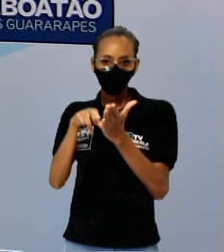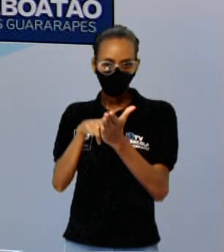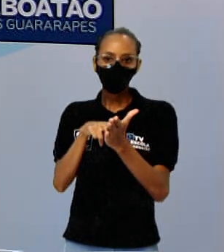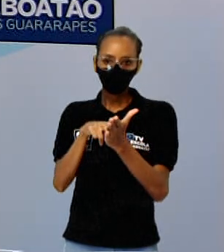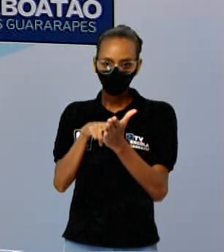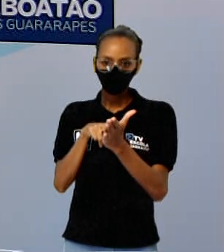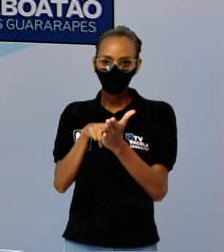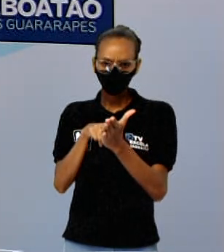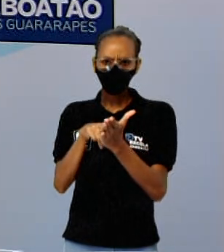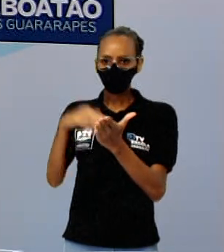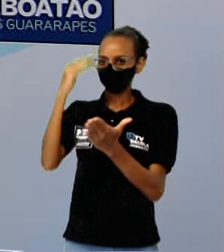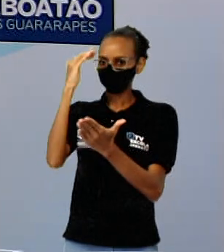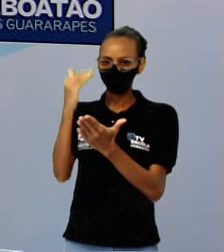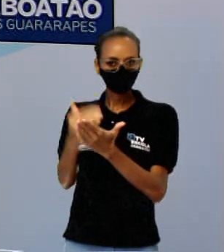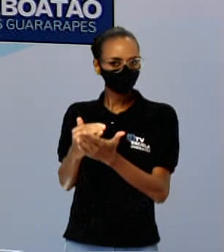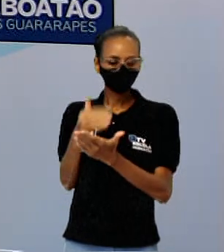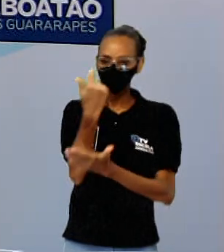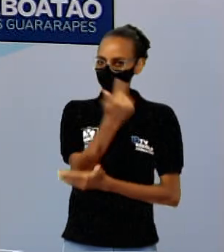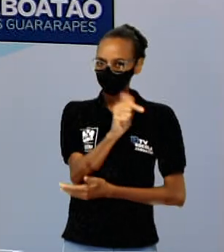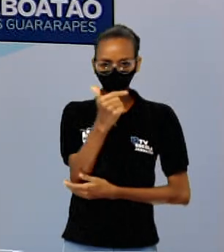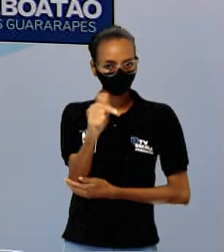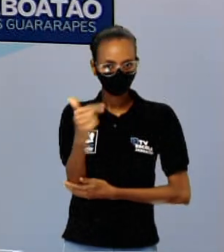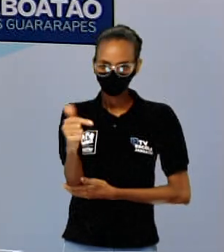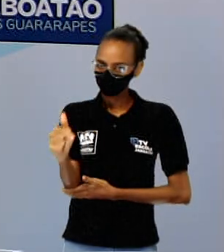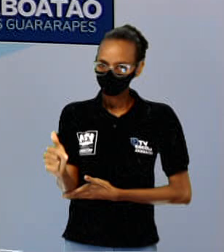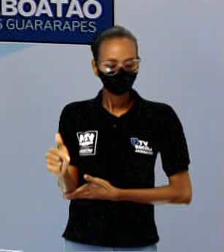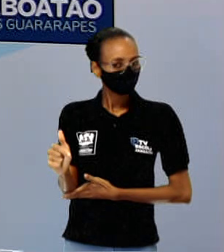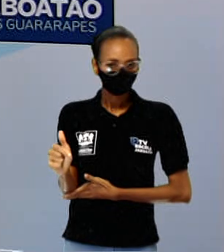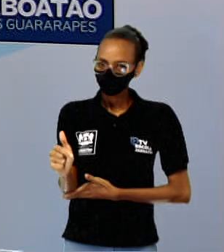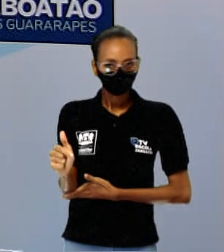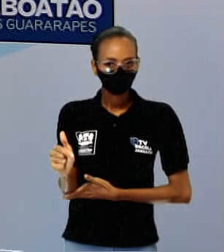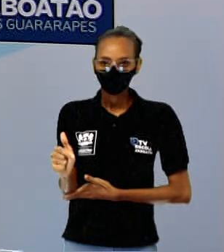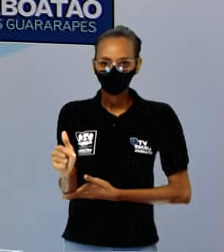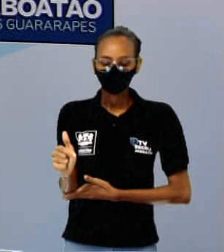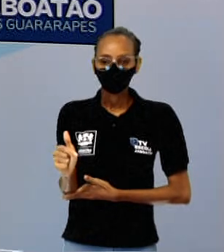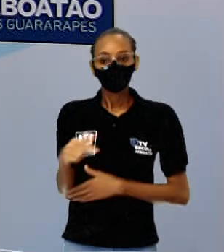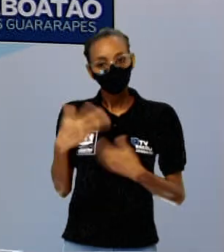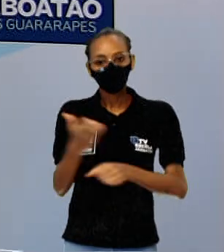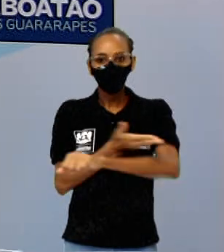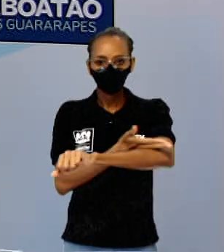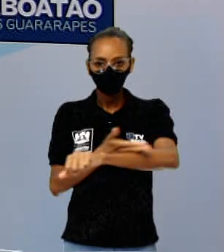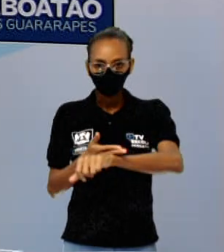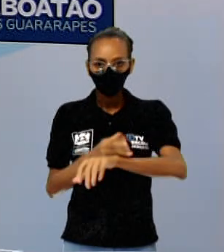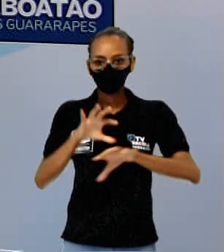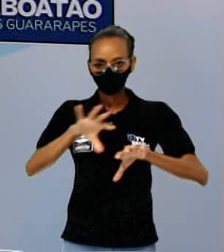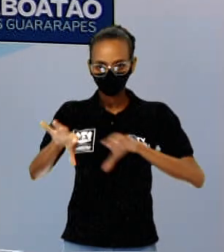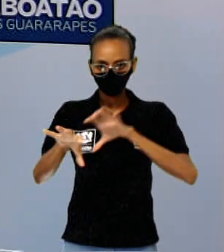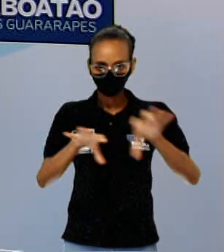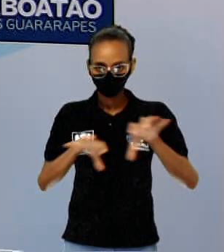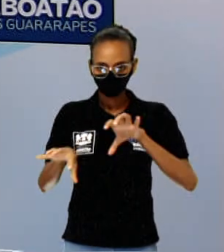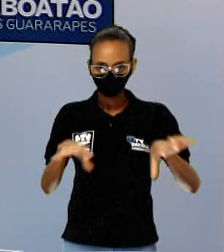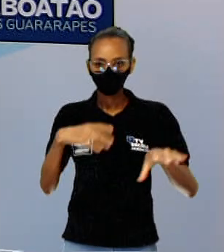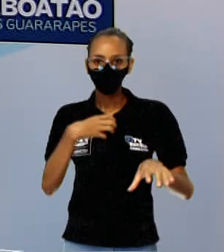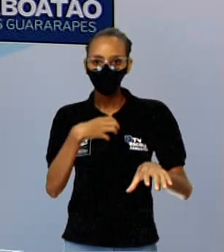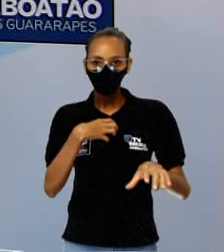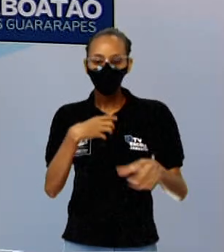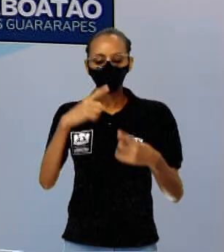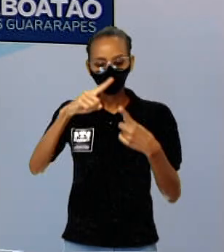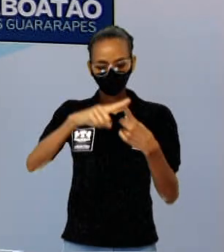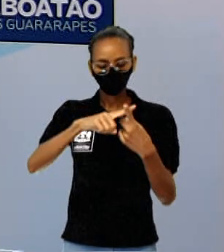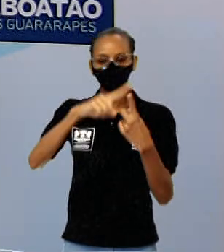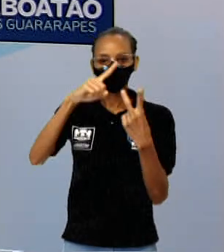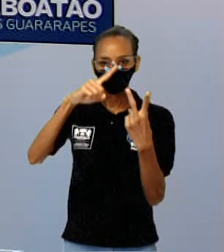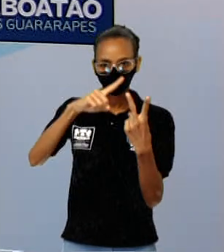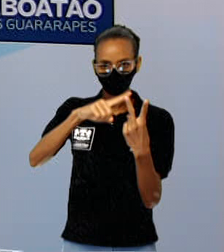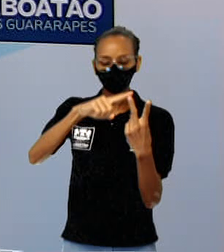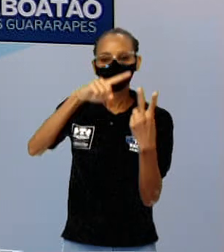no início da aula, eles não seguem nenhuma regularidade, certo? Então a gente costuma dividir eles dessas formas, né? Uniformes,